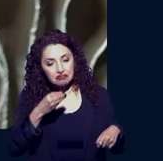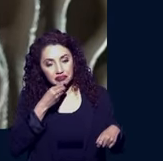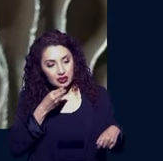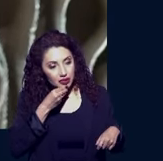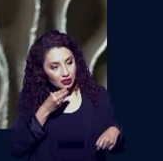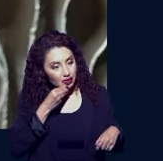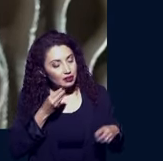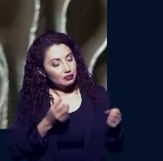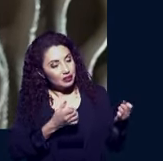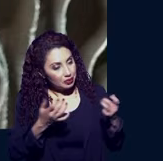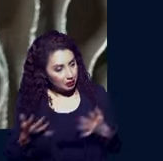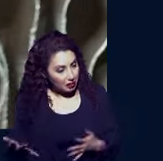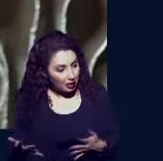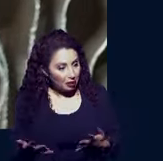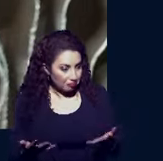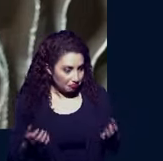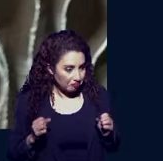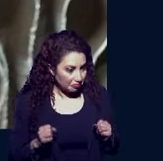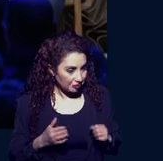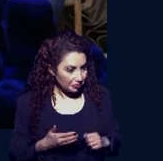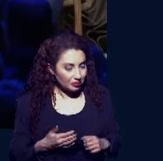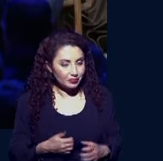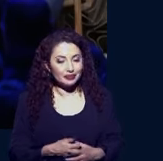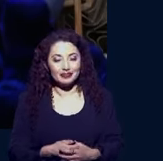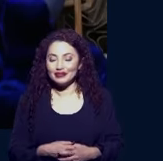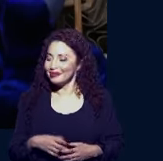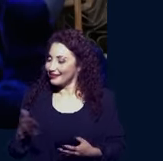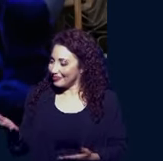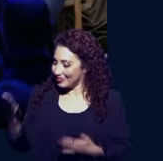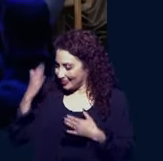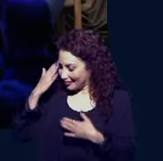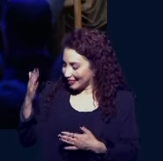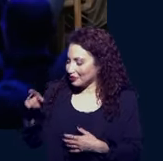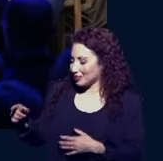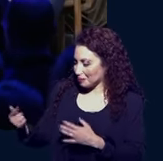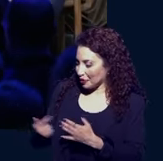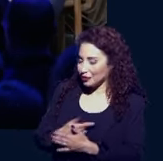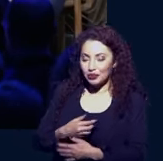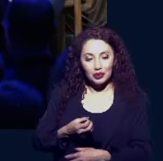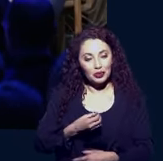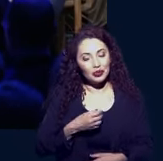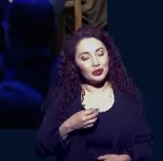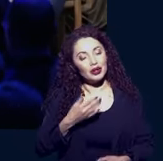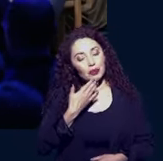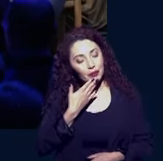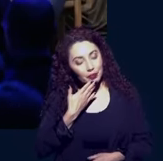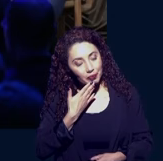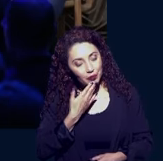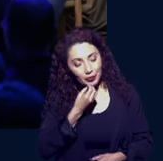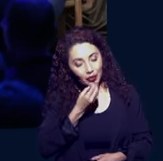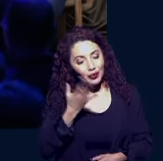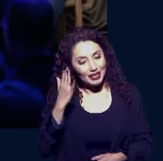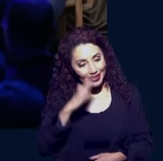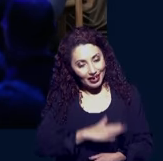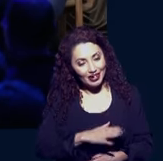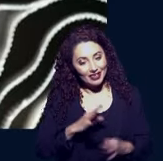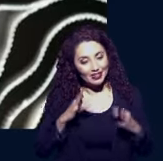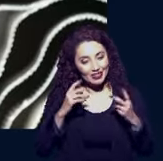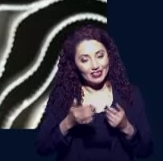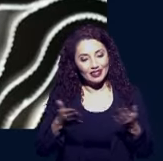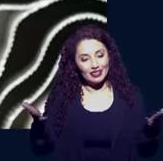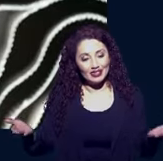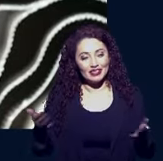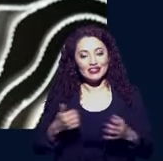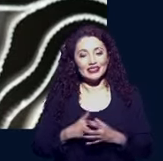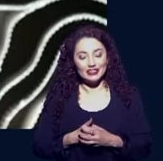pano para você adicionar ra obrigado pela pergunta thgo Boa tarde a todos é um prazer est aqui compartilhando painel com a